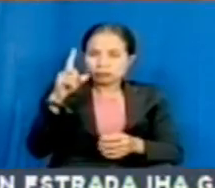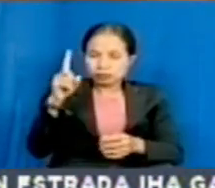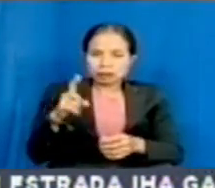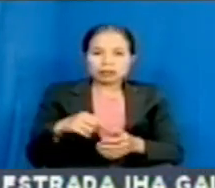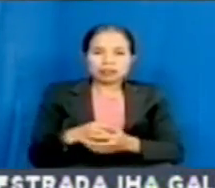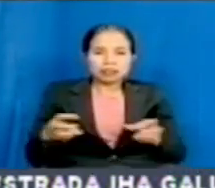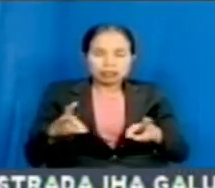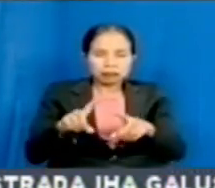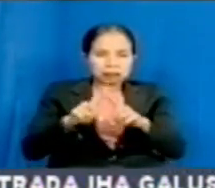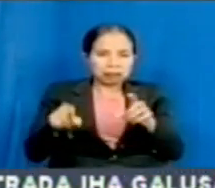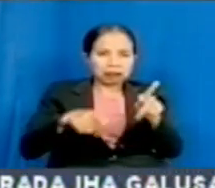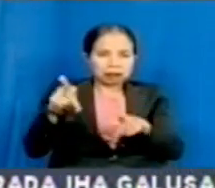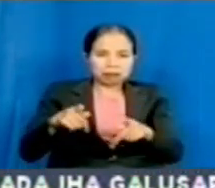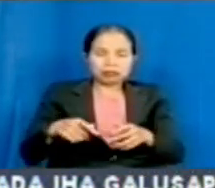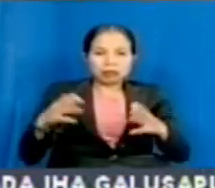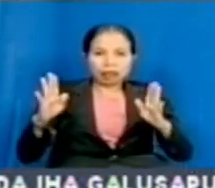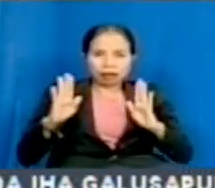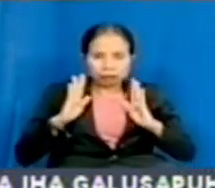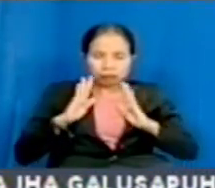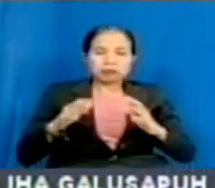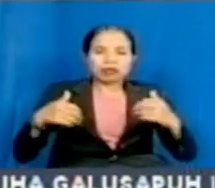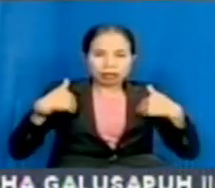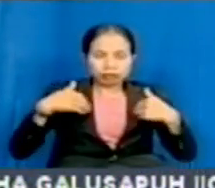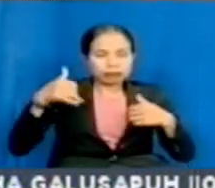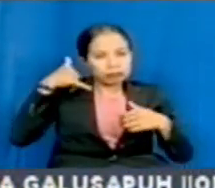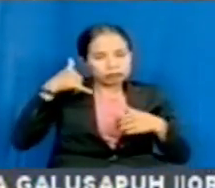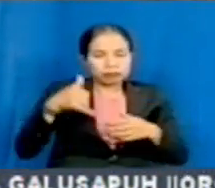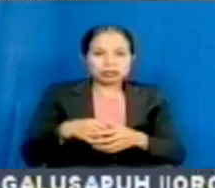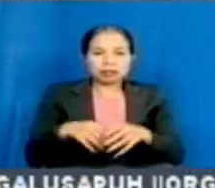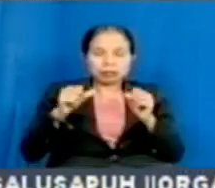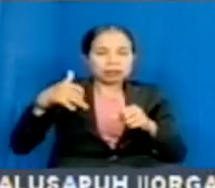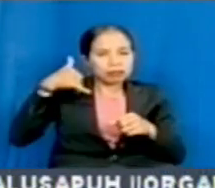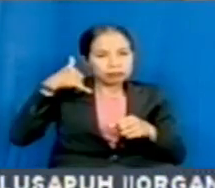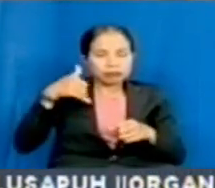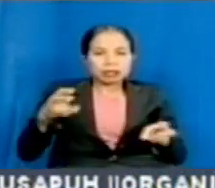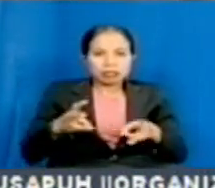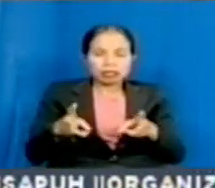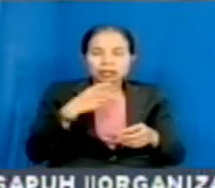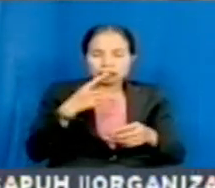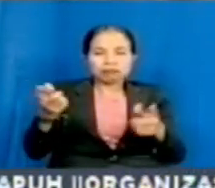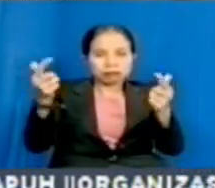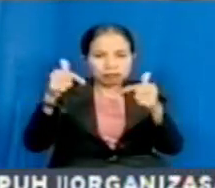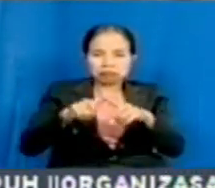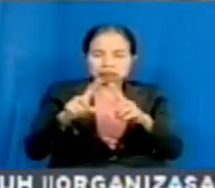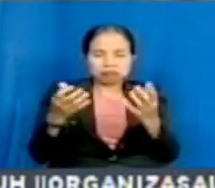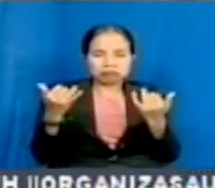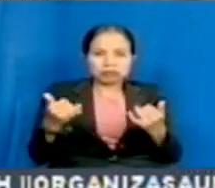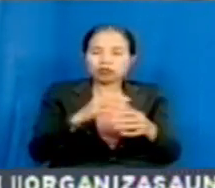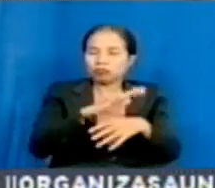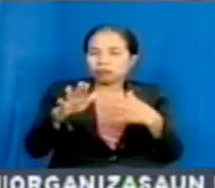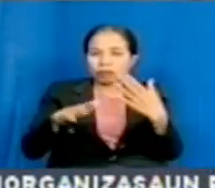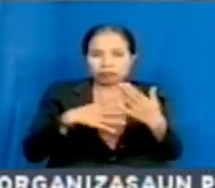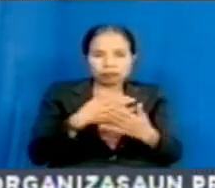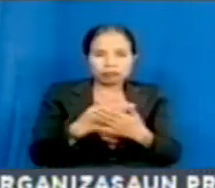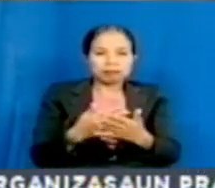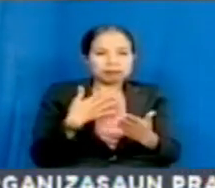be ma bot ni wan sir maka bele telefone fixo ya uma ne te pa ita dia telefone ne te ki dalan ne mai dia sane mas agora bato tu ne